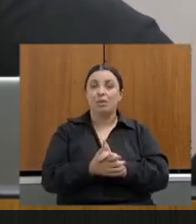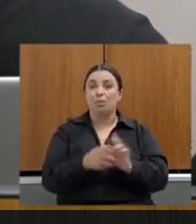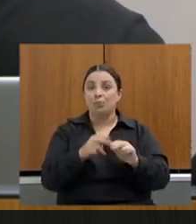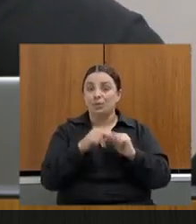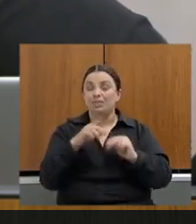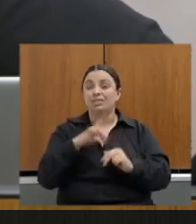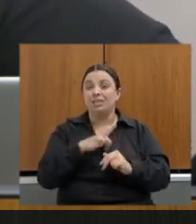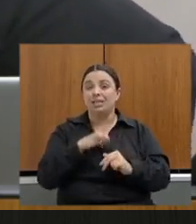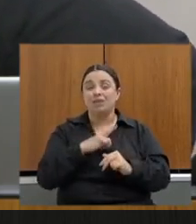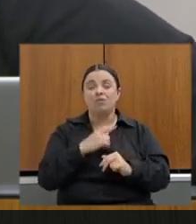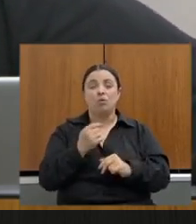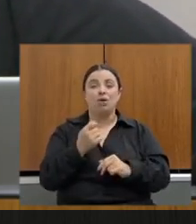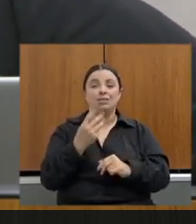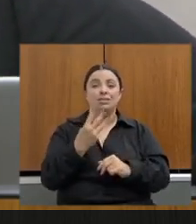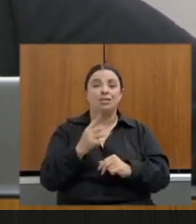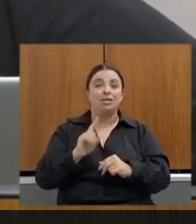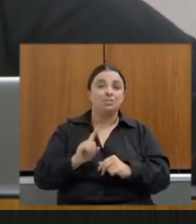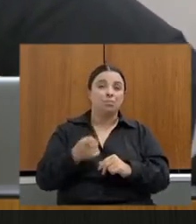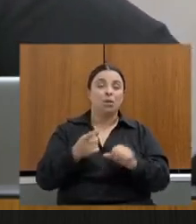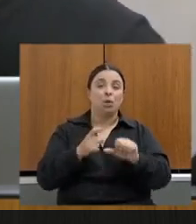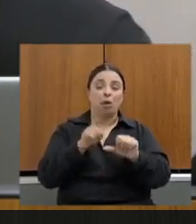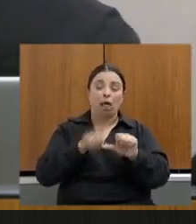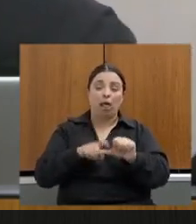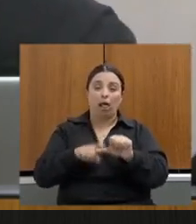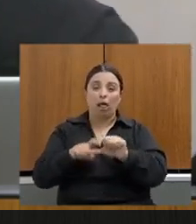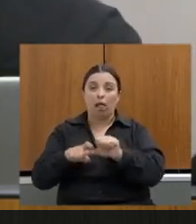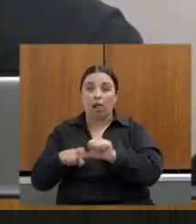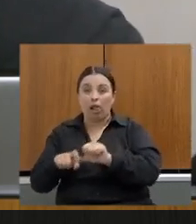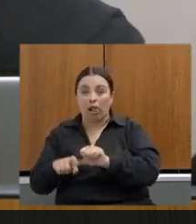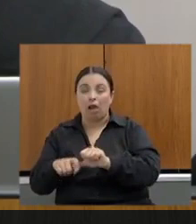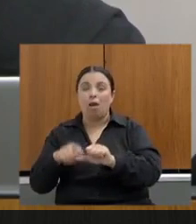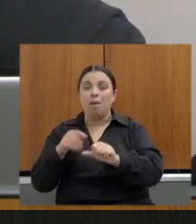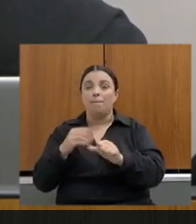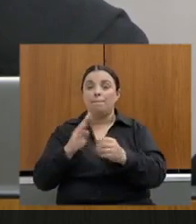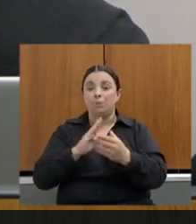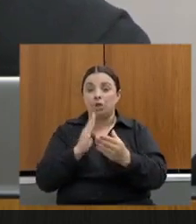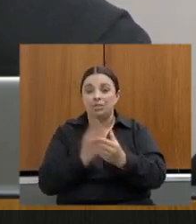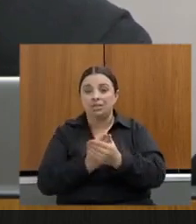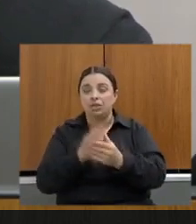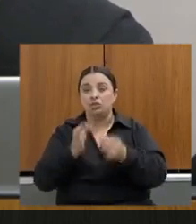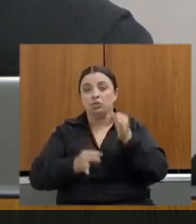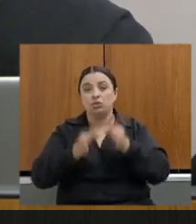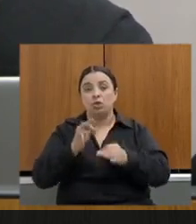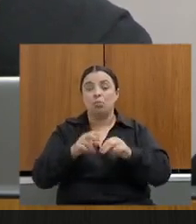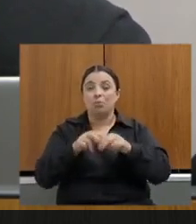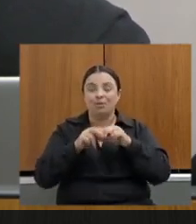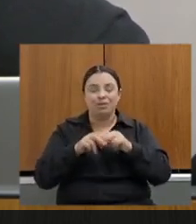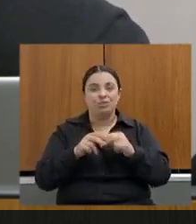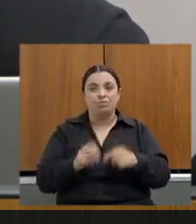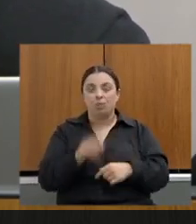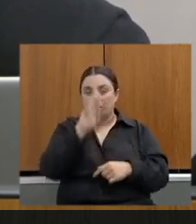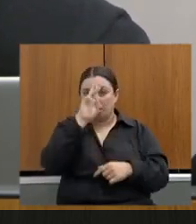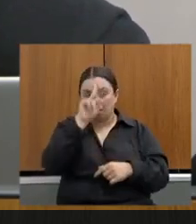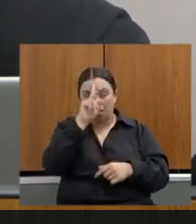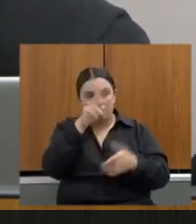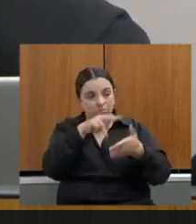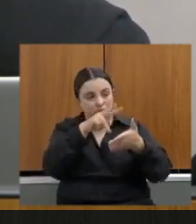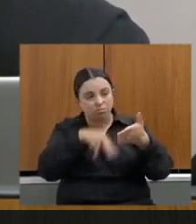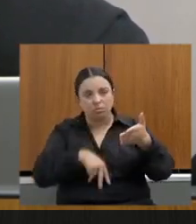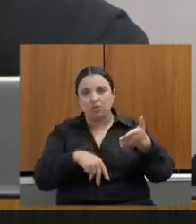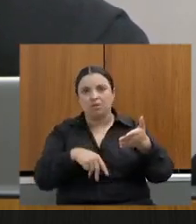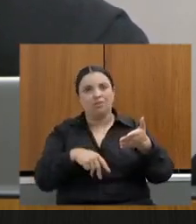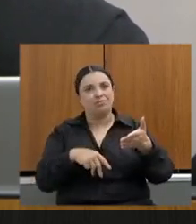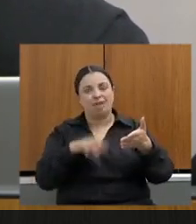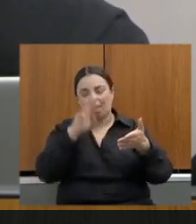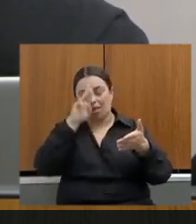já tá quase 3 mil pendências judiciais exatamente por uma interpretação é uma